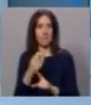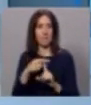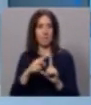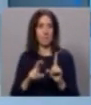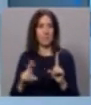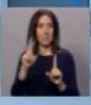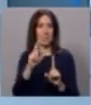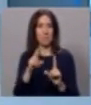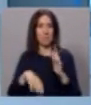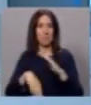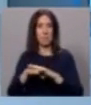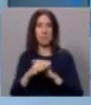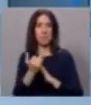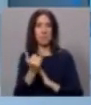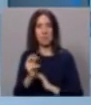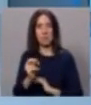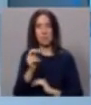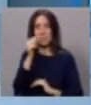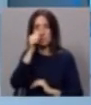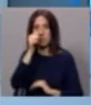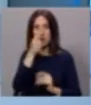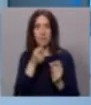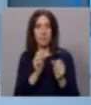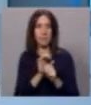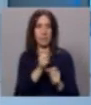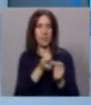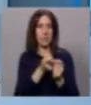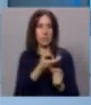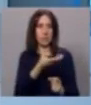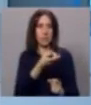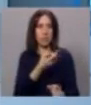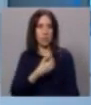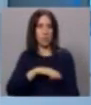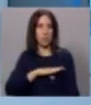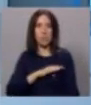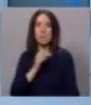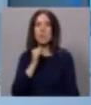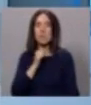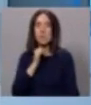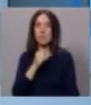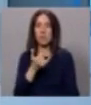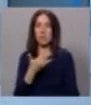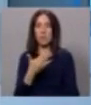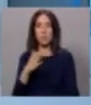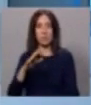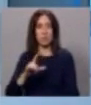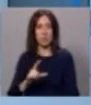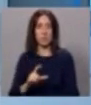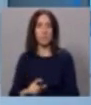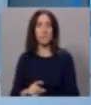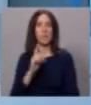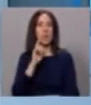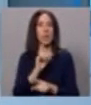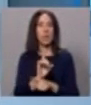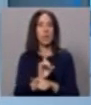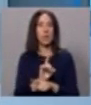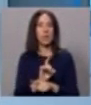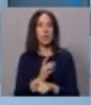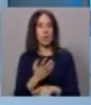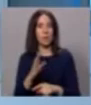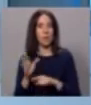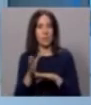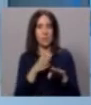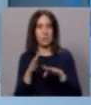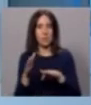máxima, 23 para Santarém, no litoral 19 para Coimbra e Leiria, 21 para Lisboa. Em relação ao